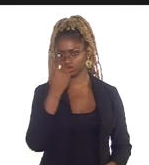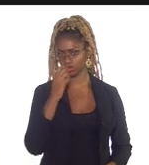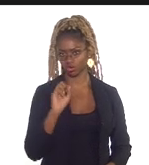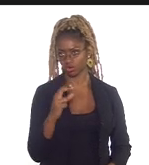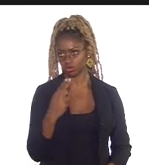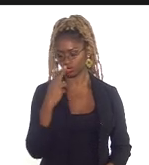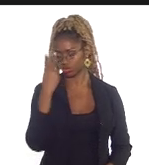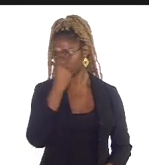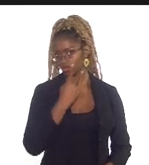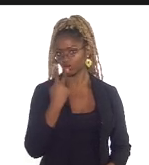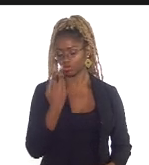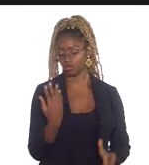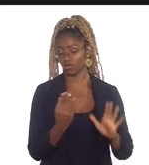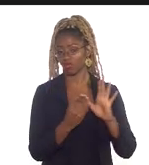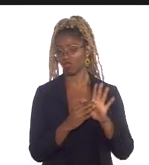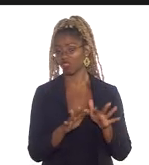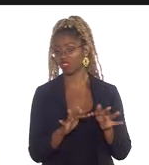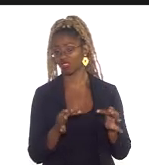de uma forma simples